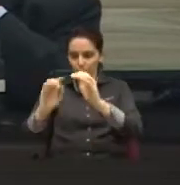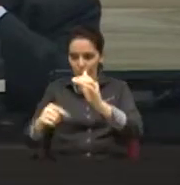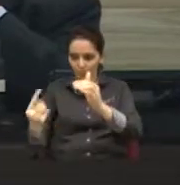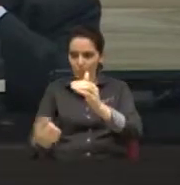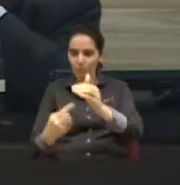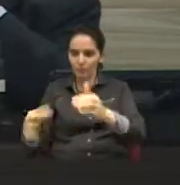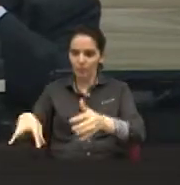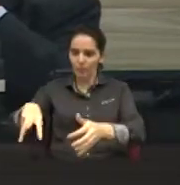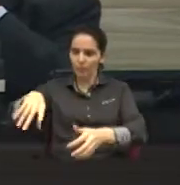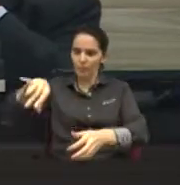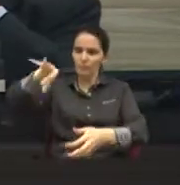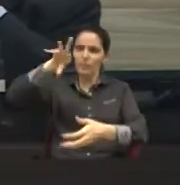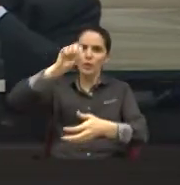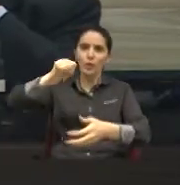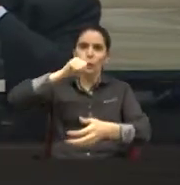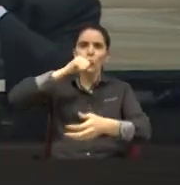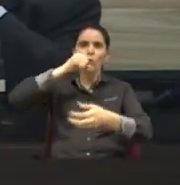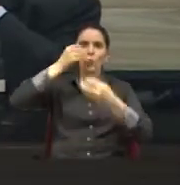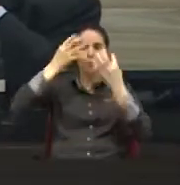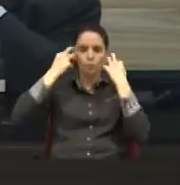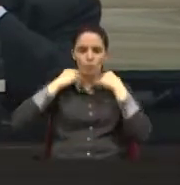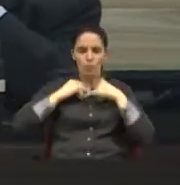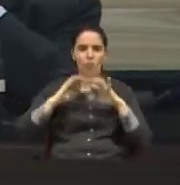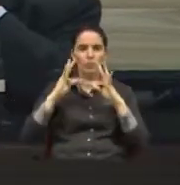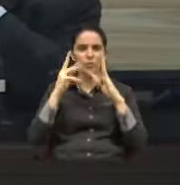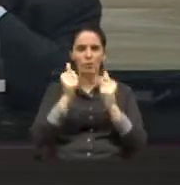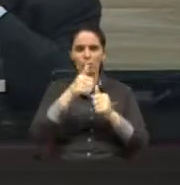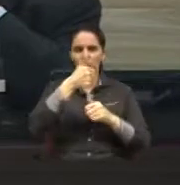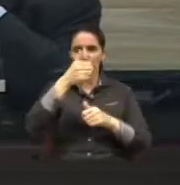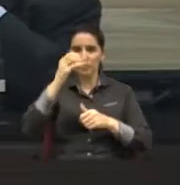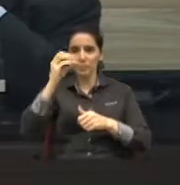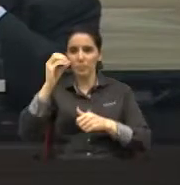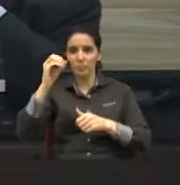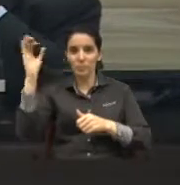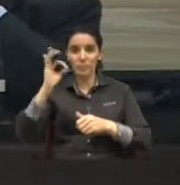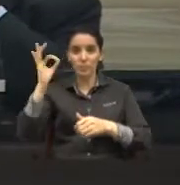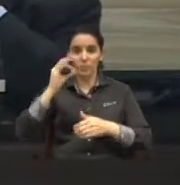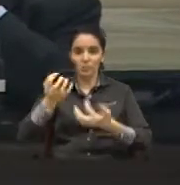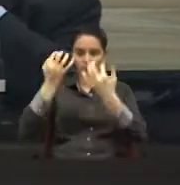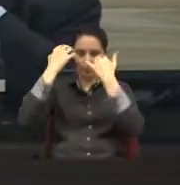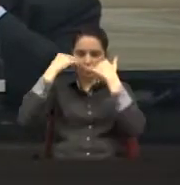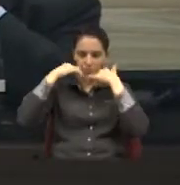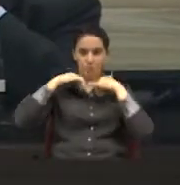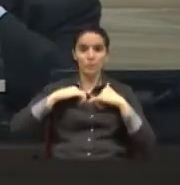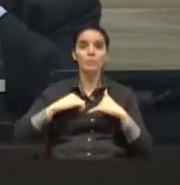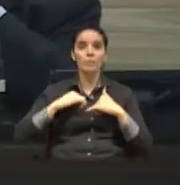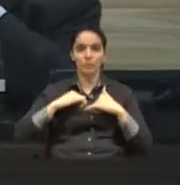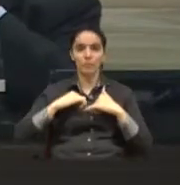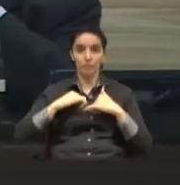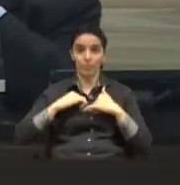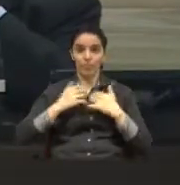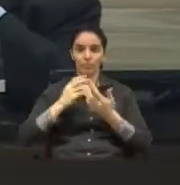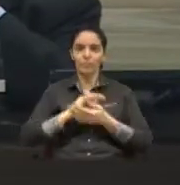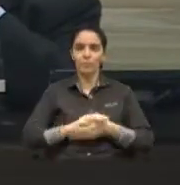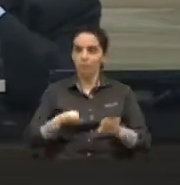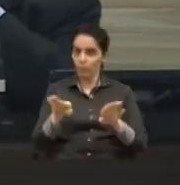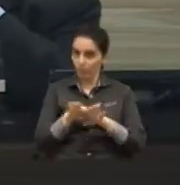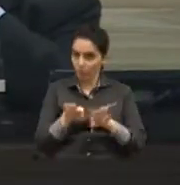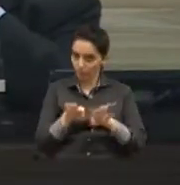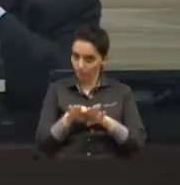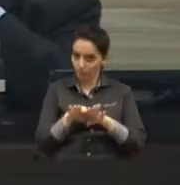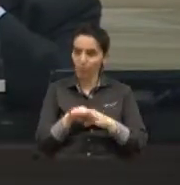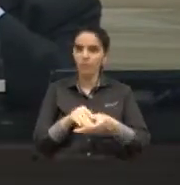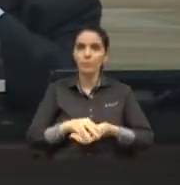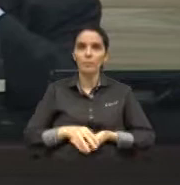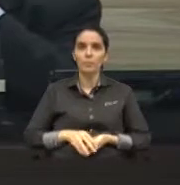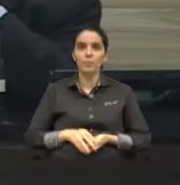inala 100% aquela fumaça ou qualquer coisa que ali dentro esteja. E assim, outra coisa que também é